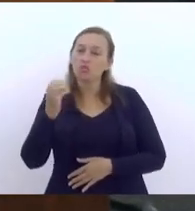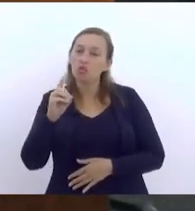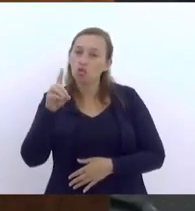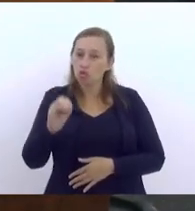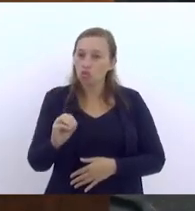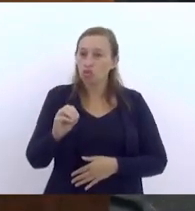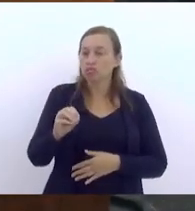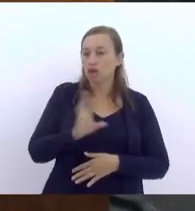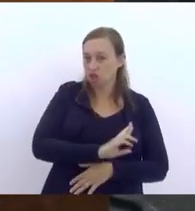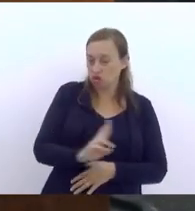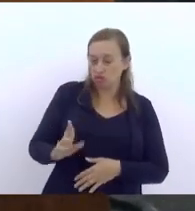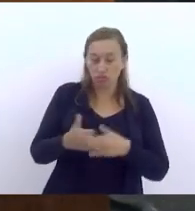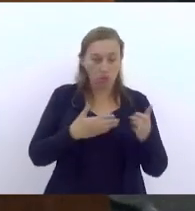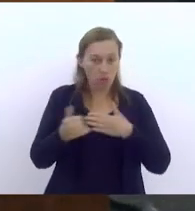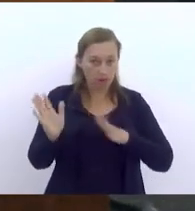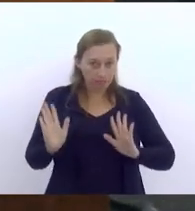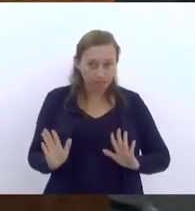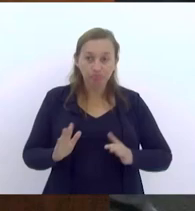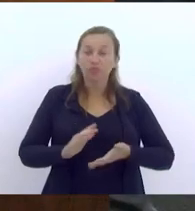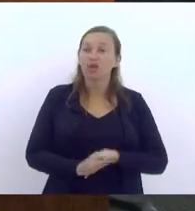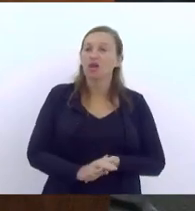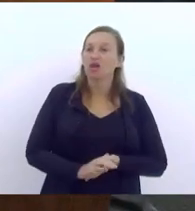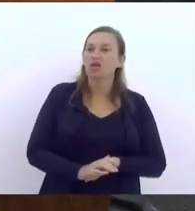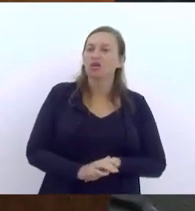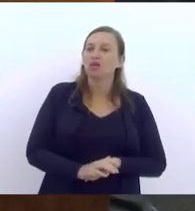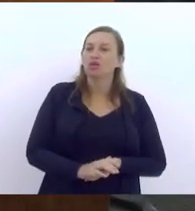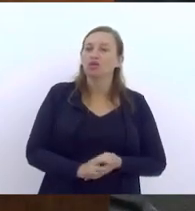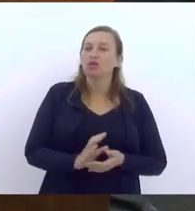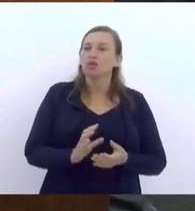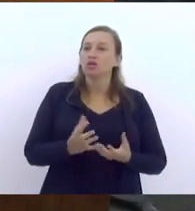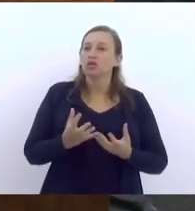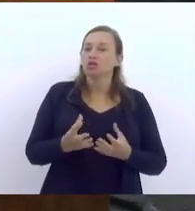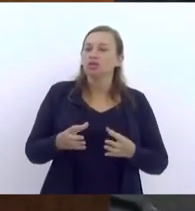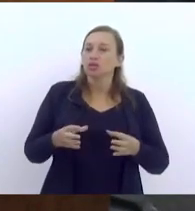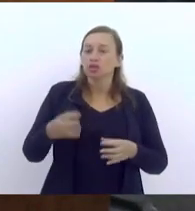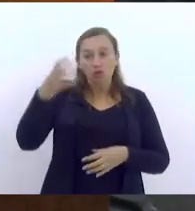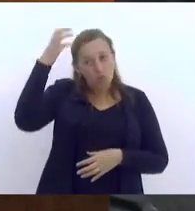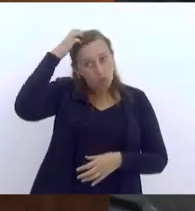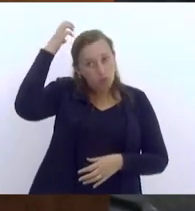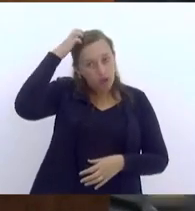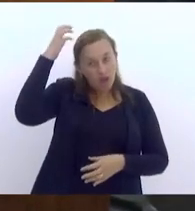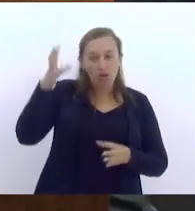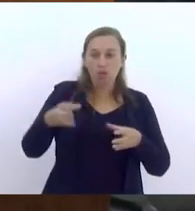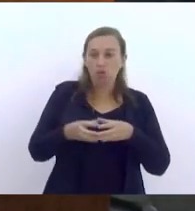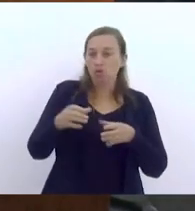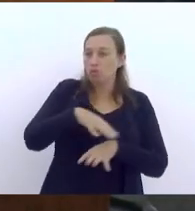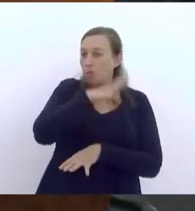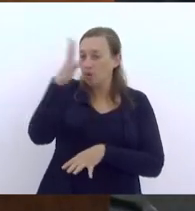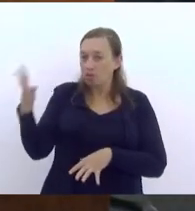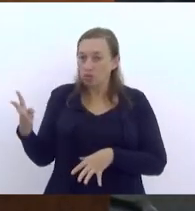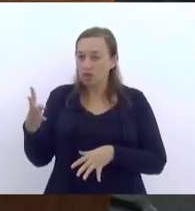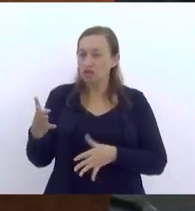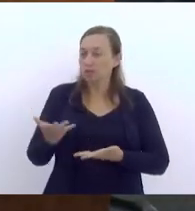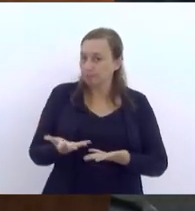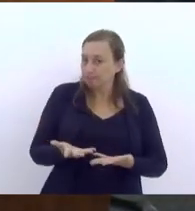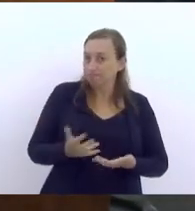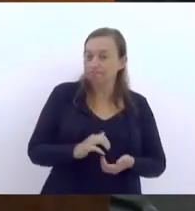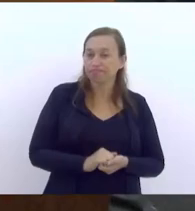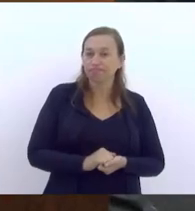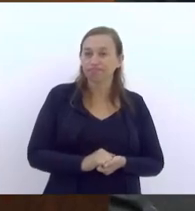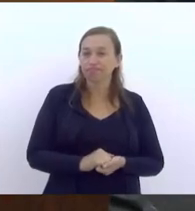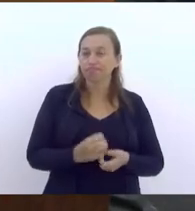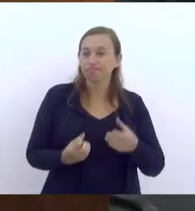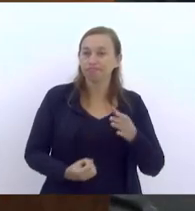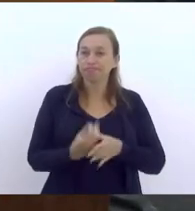qualquer religião. A tentativa de imputar ao Grupo Arco-Íris aquela ação, ela é uma tentativa de construir